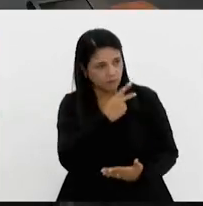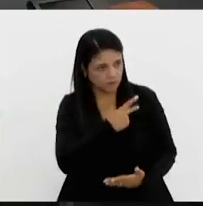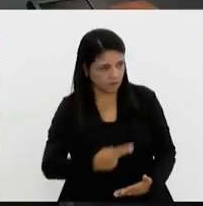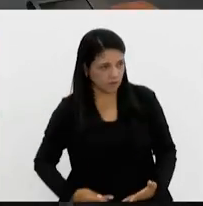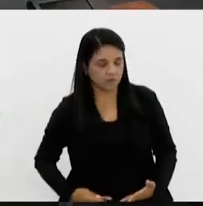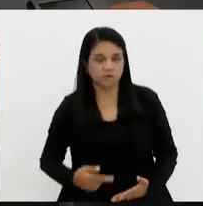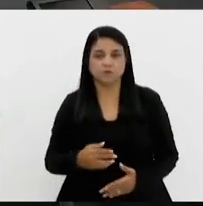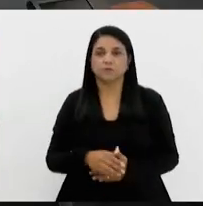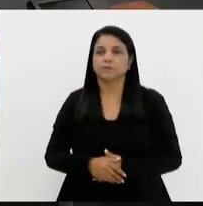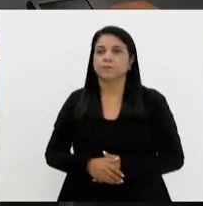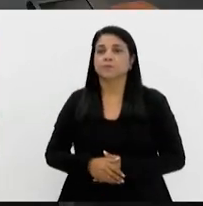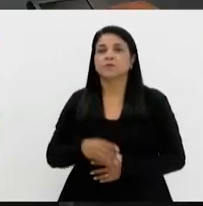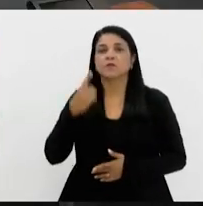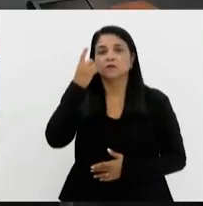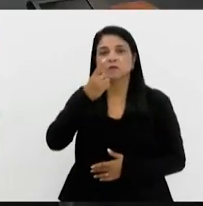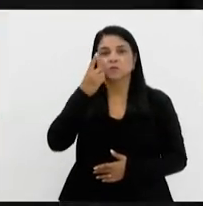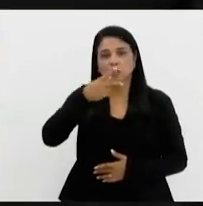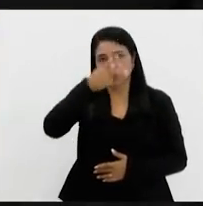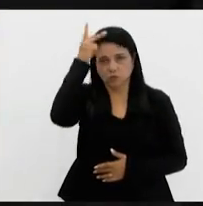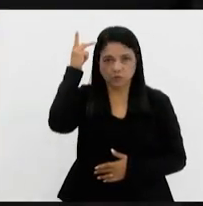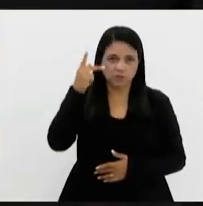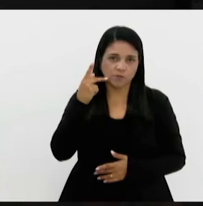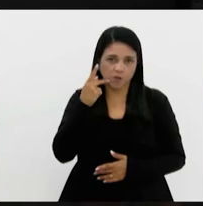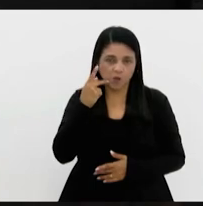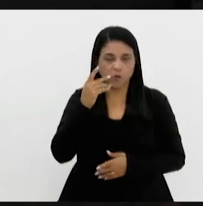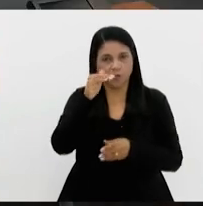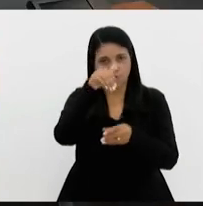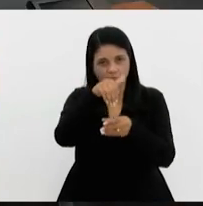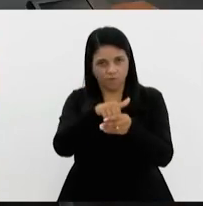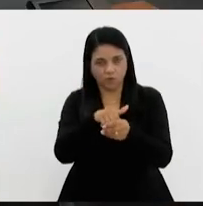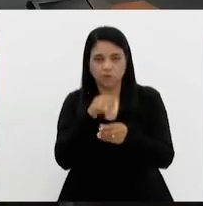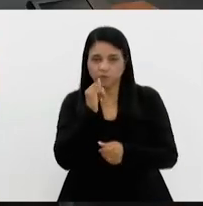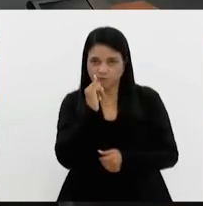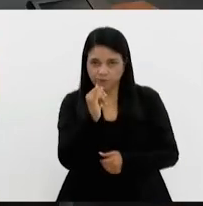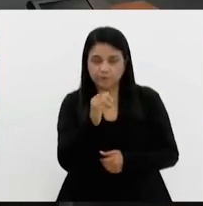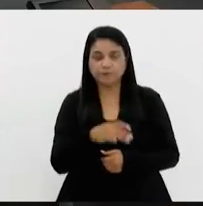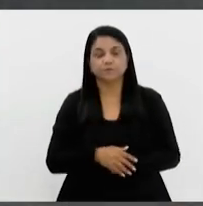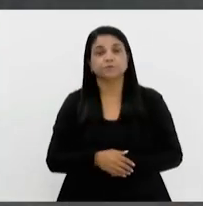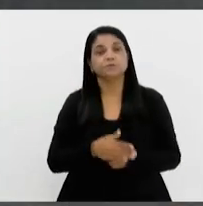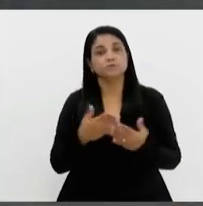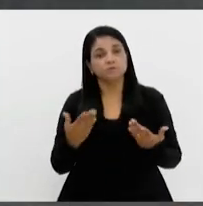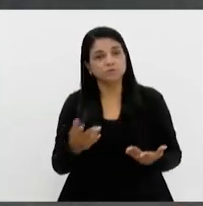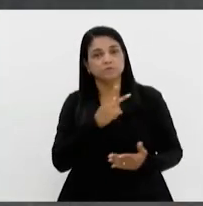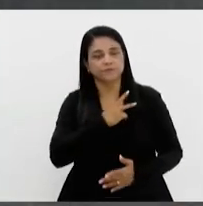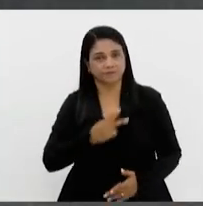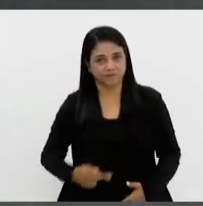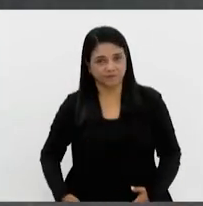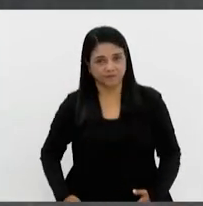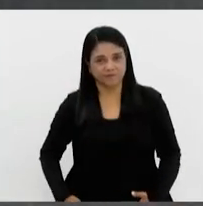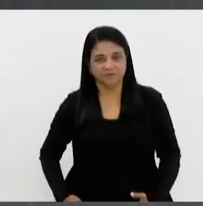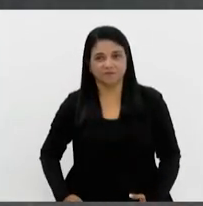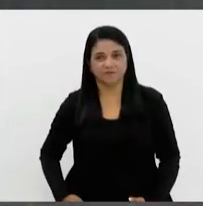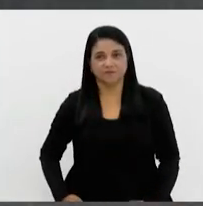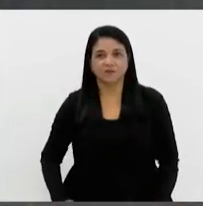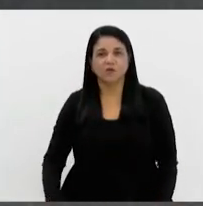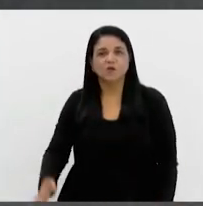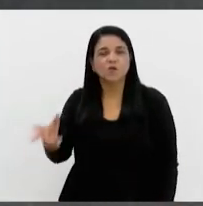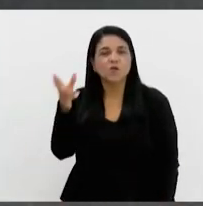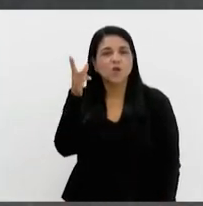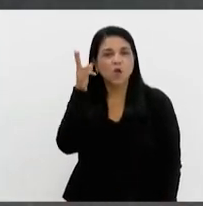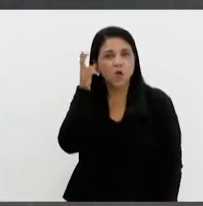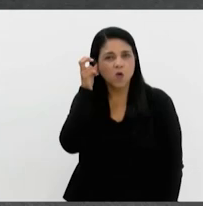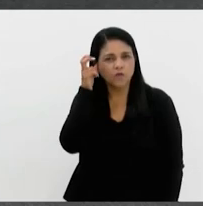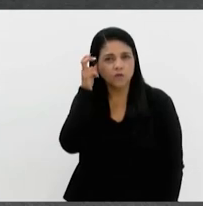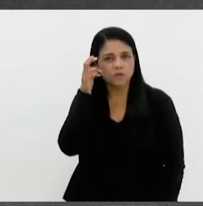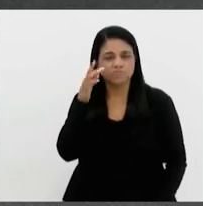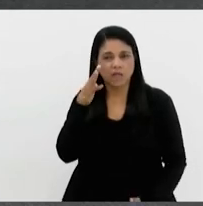deputado Galberto. Deputado Luiz Paulo, para a declaração de voto. Senhor presidente, ouvi com toda